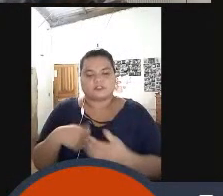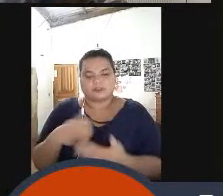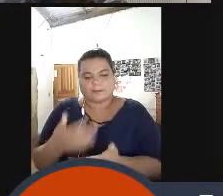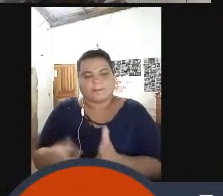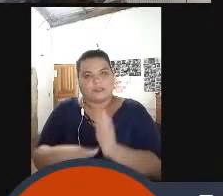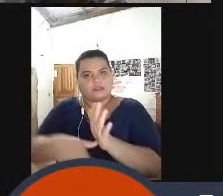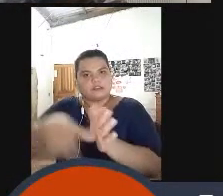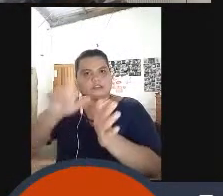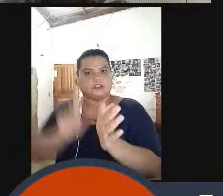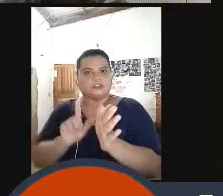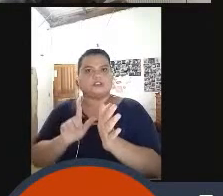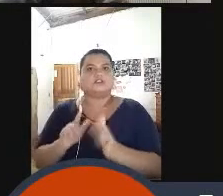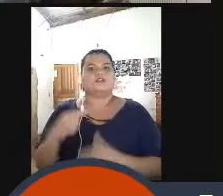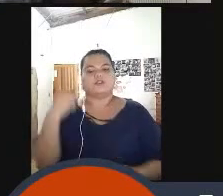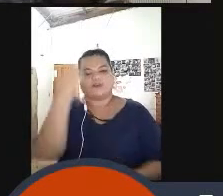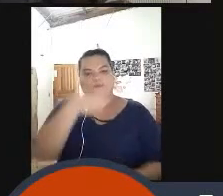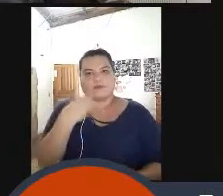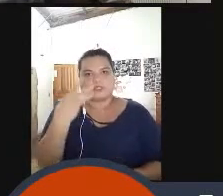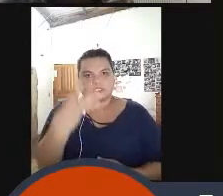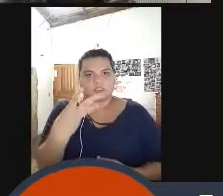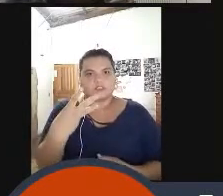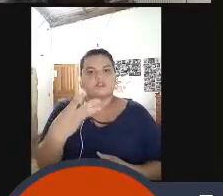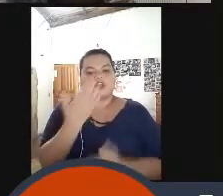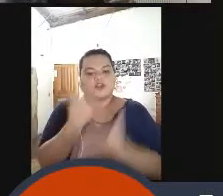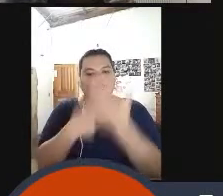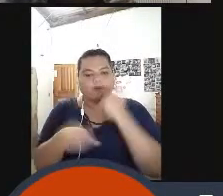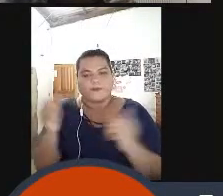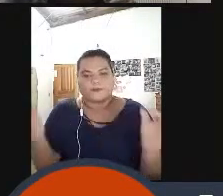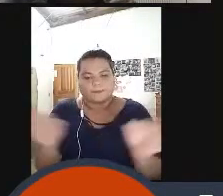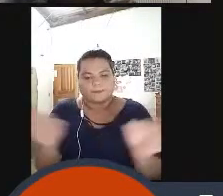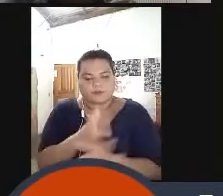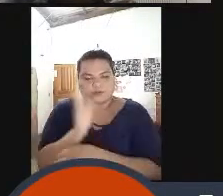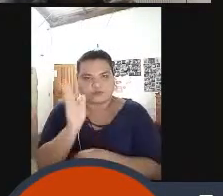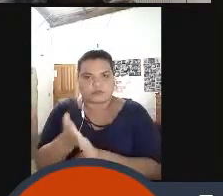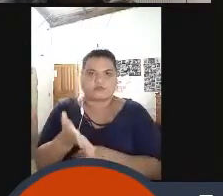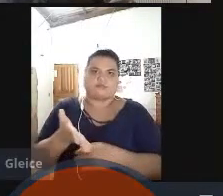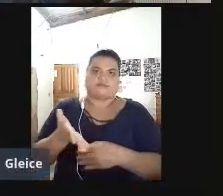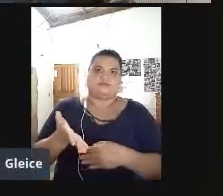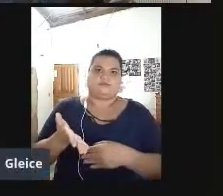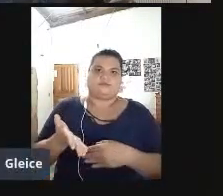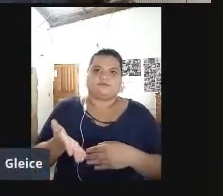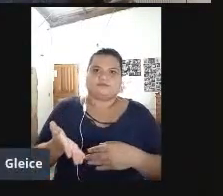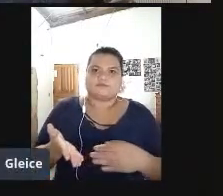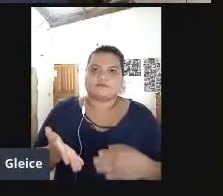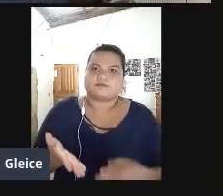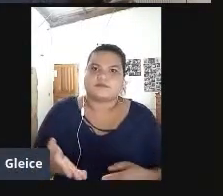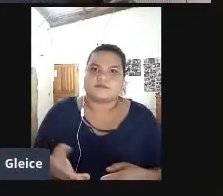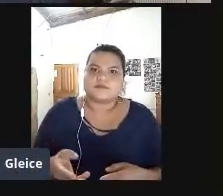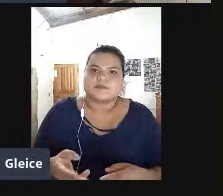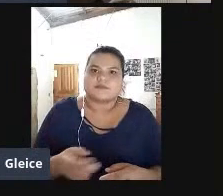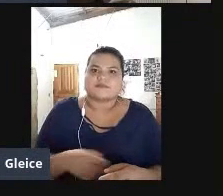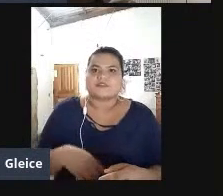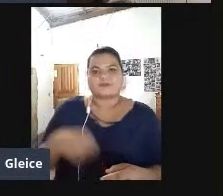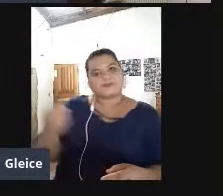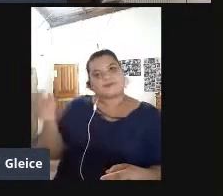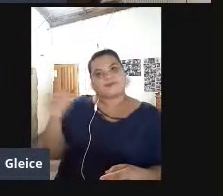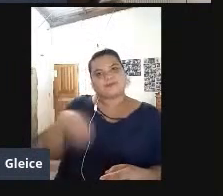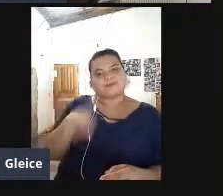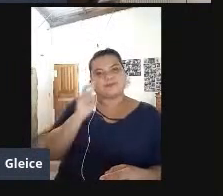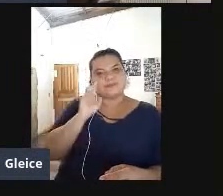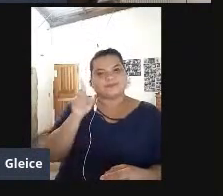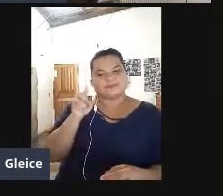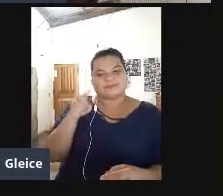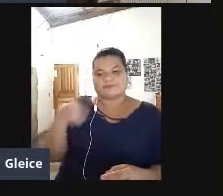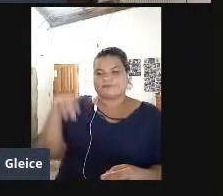barreira. E aí eu gosto de brincar com as gotas, né? Eu acho fantástico o modo como o produto